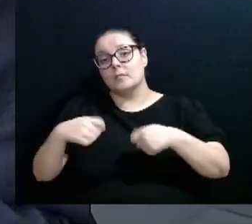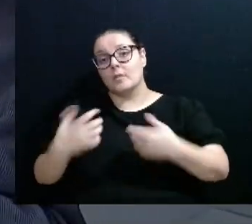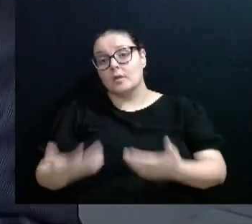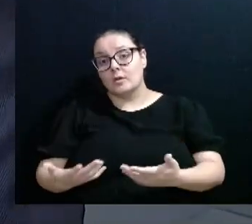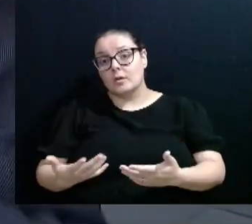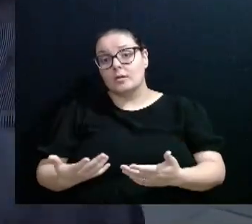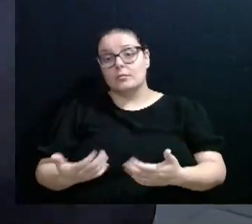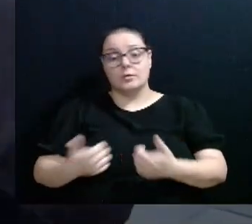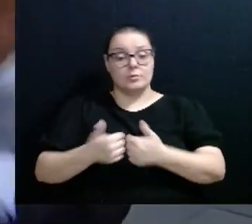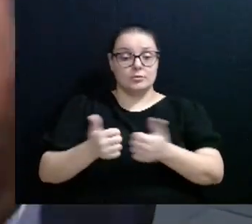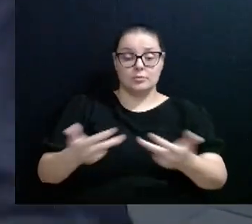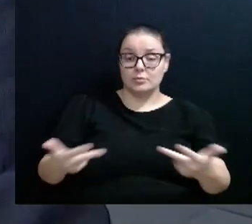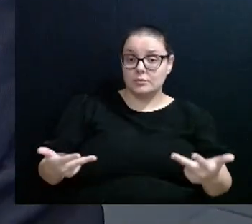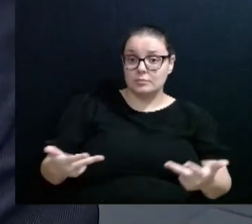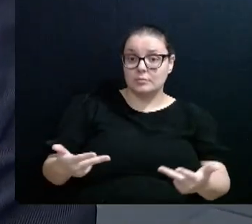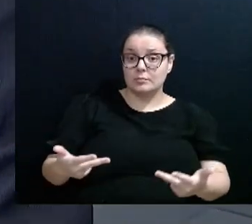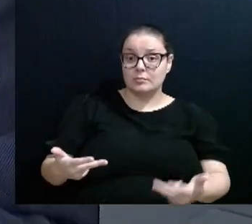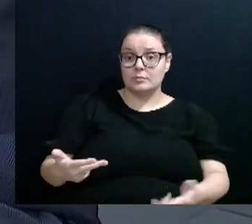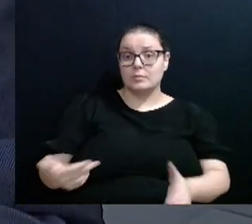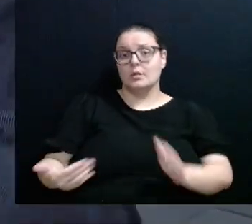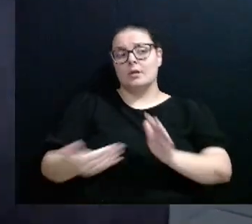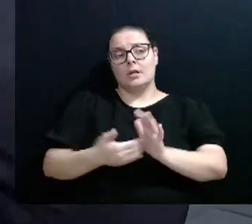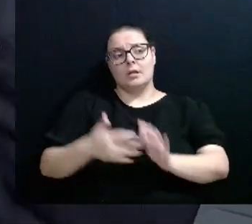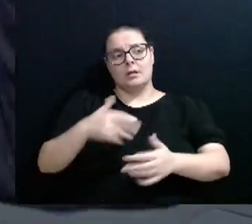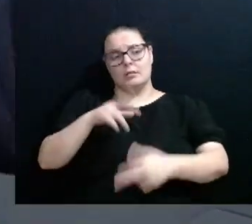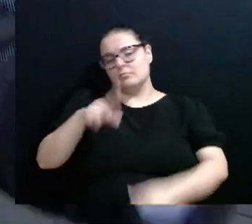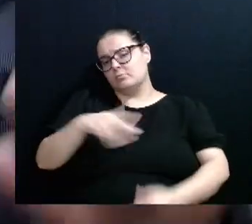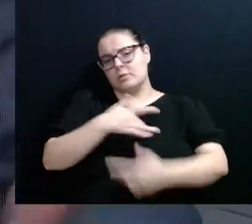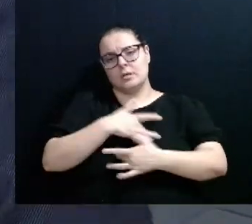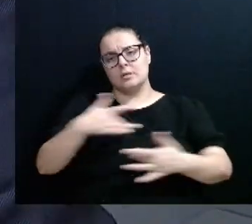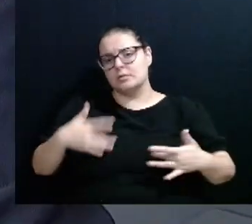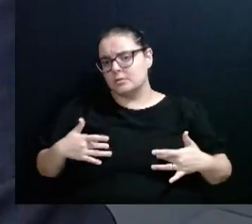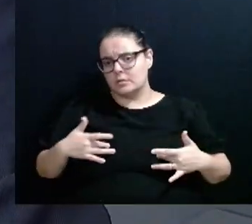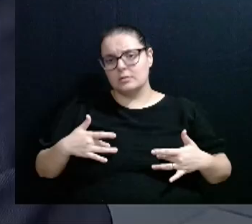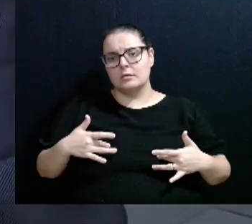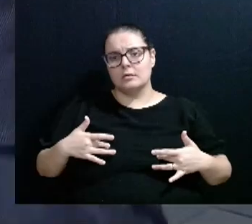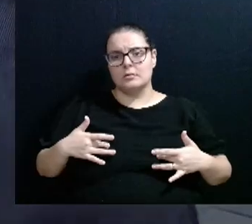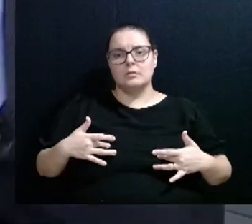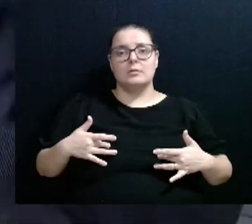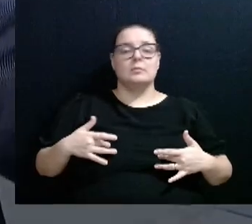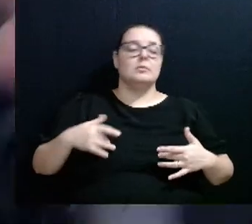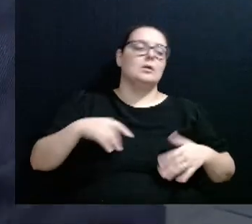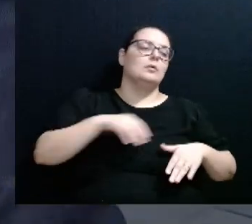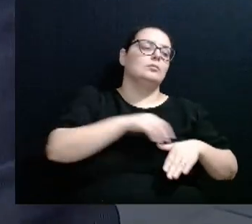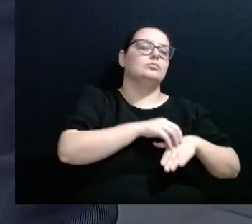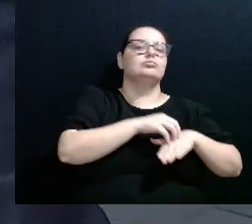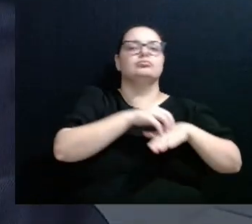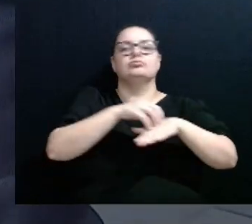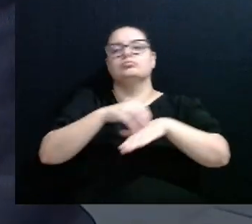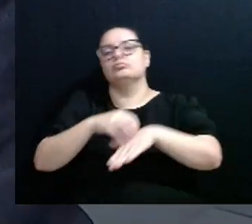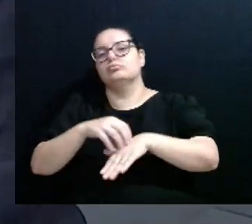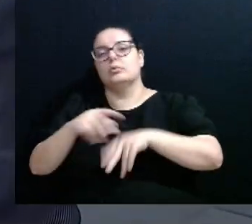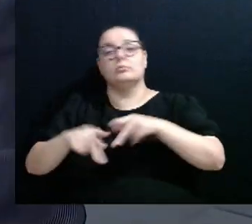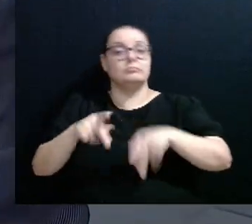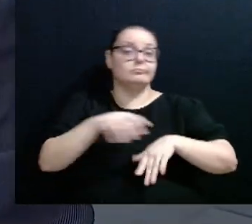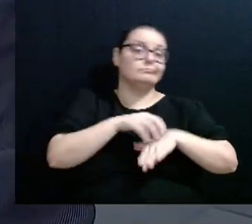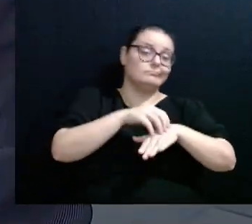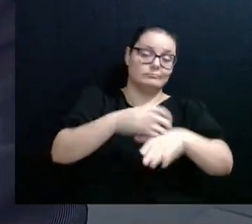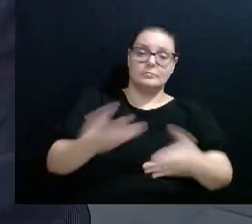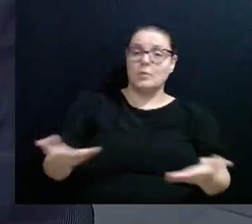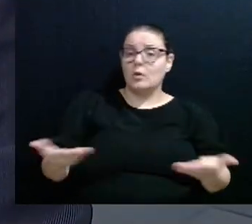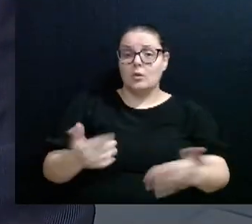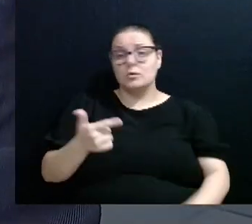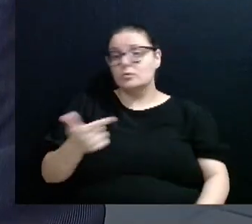transporte até por uma questão de saúde. Para você se locomover, para a população se locomover. Hoje não tem assim um